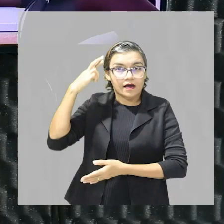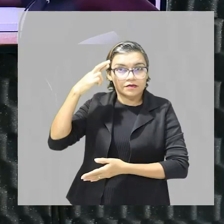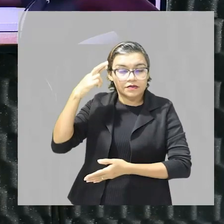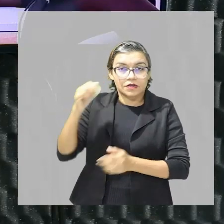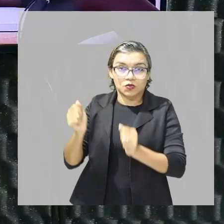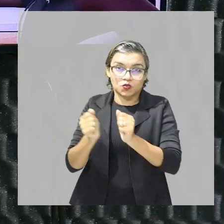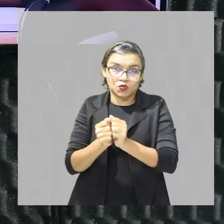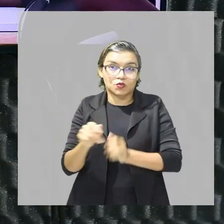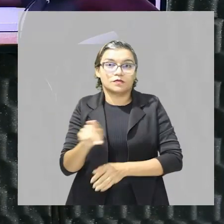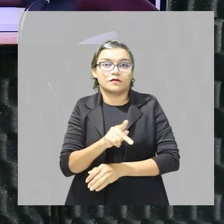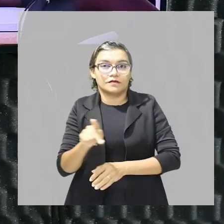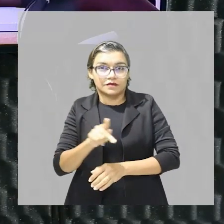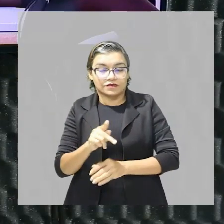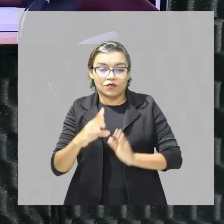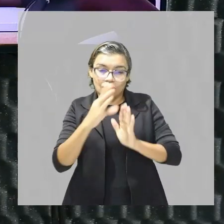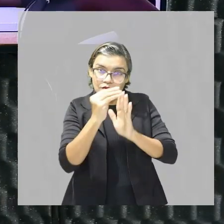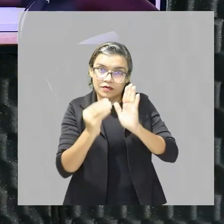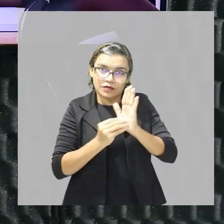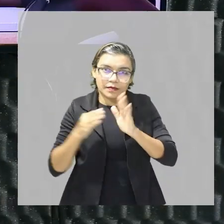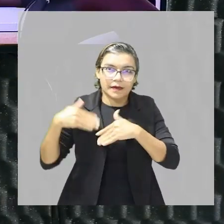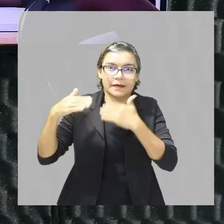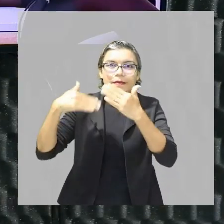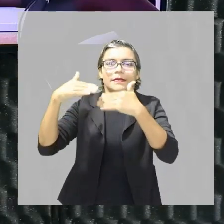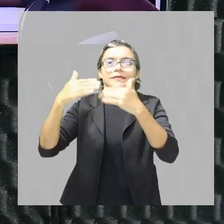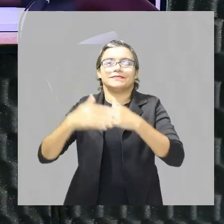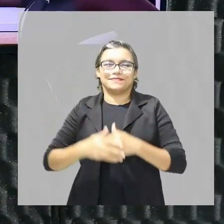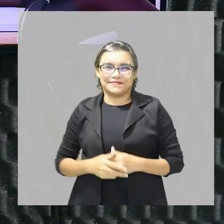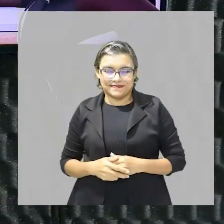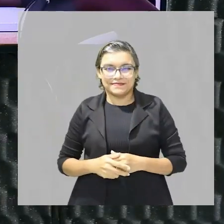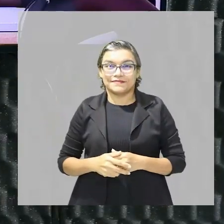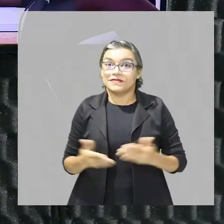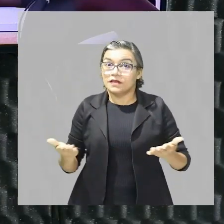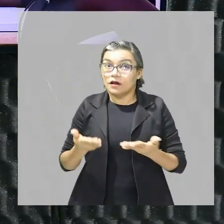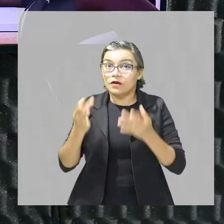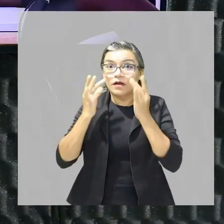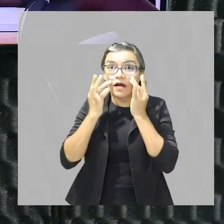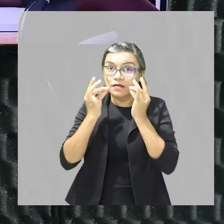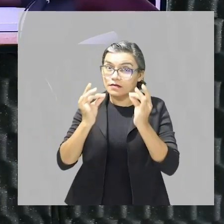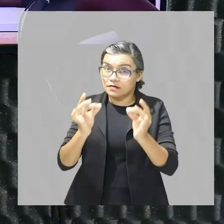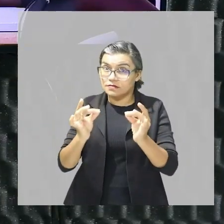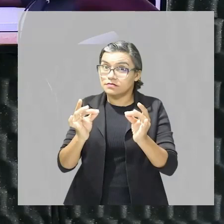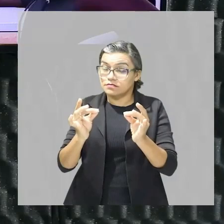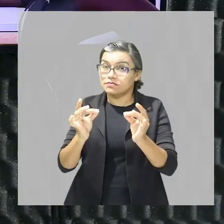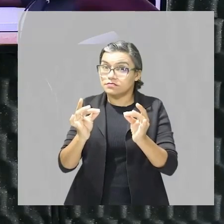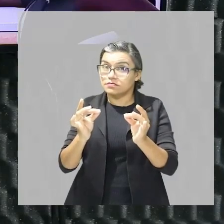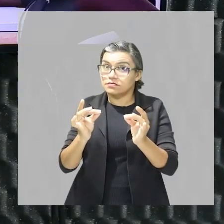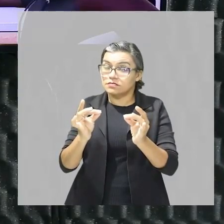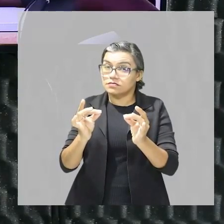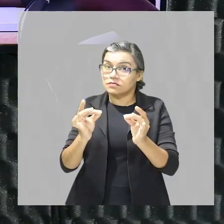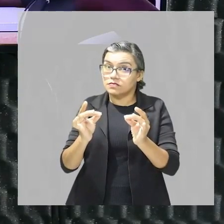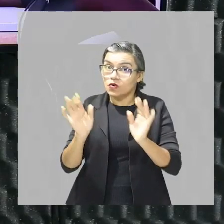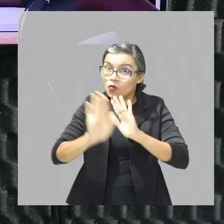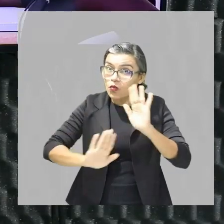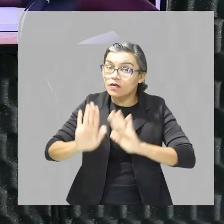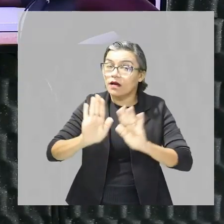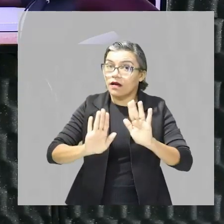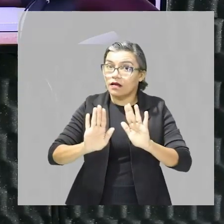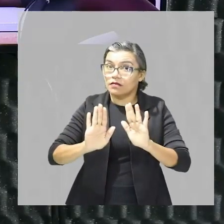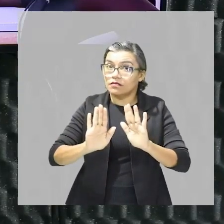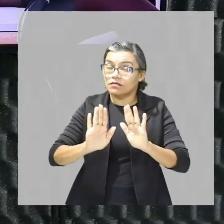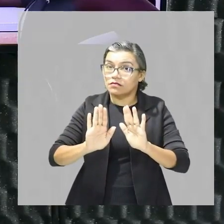e desenvolver o conteúdo juntamente com ele perfeito agora eu quero te chamar atenção Para uma coisa cuidado evita dispersão